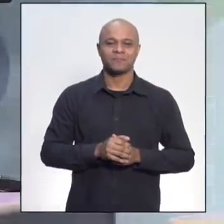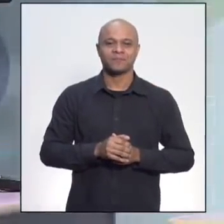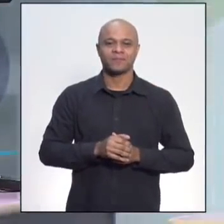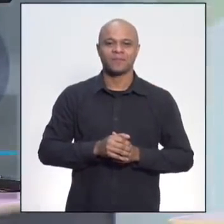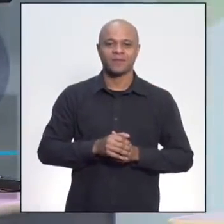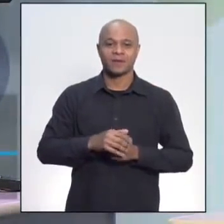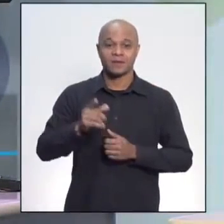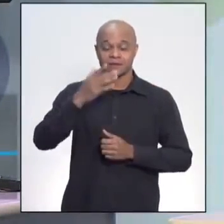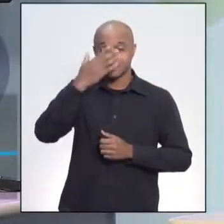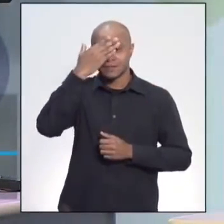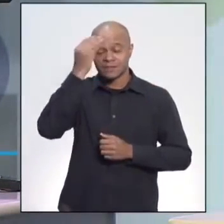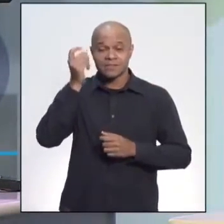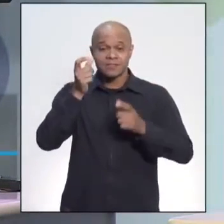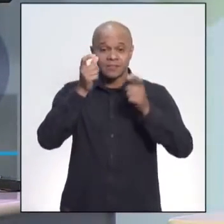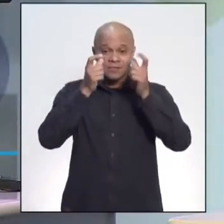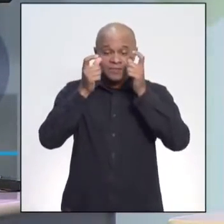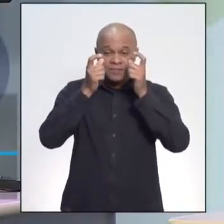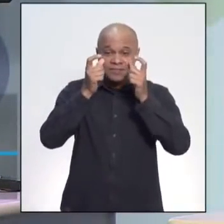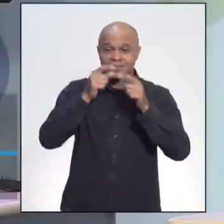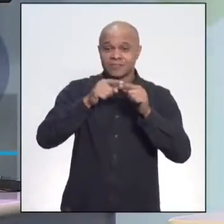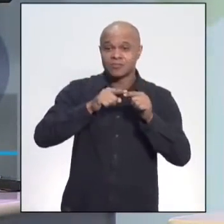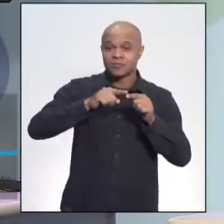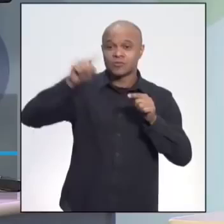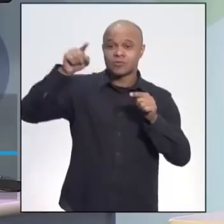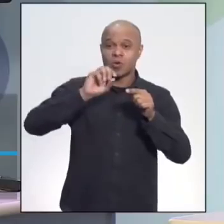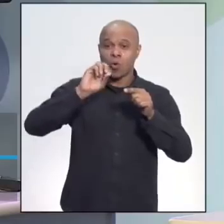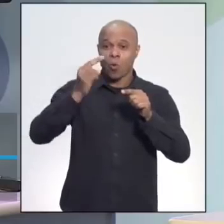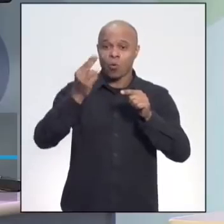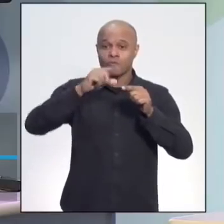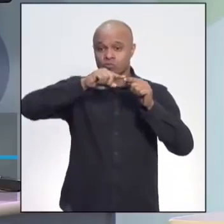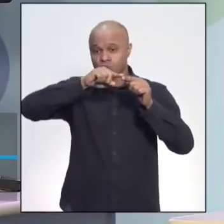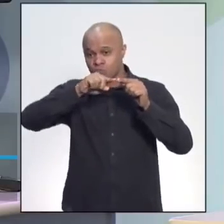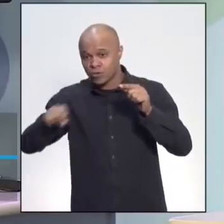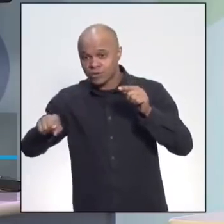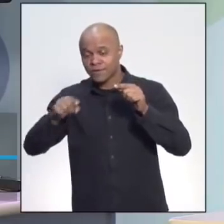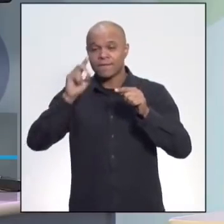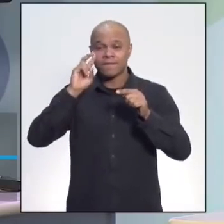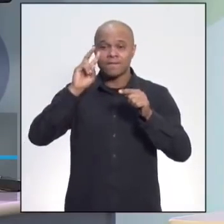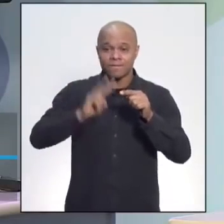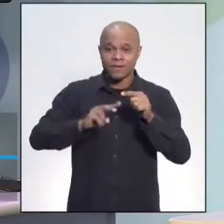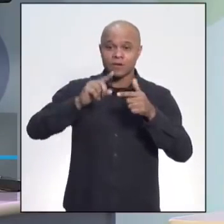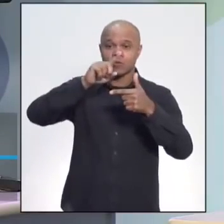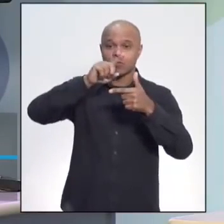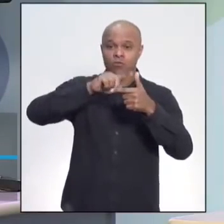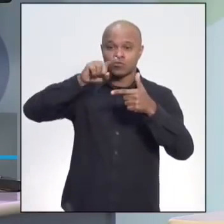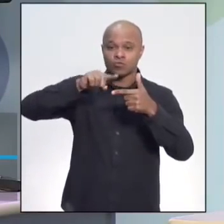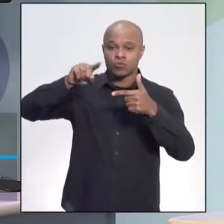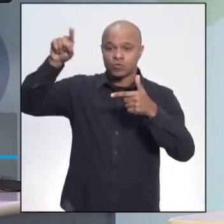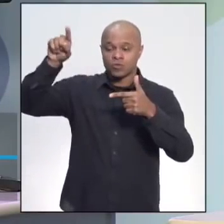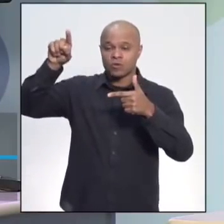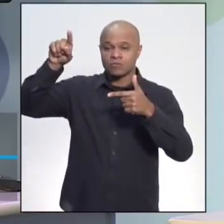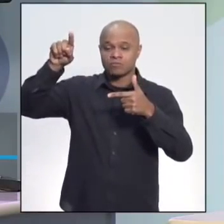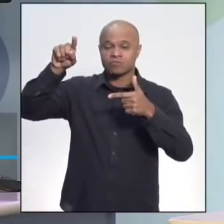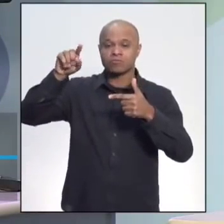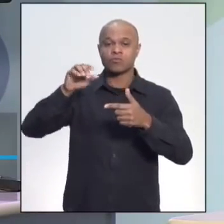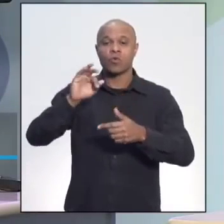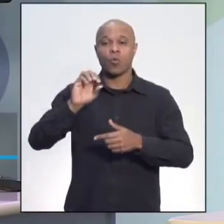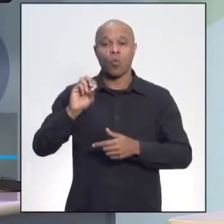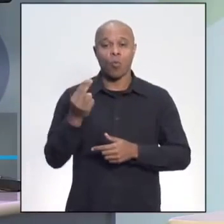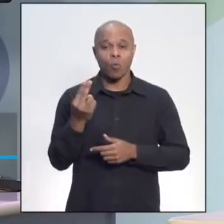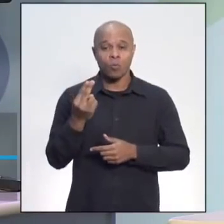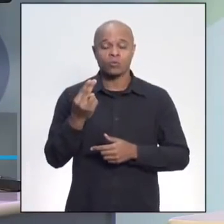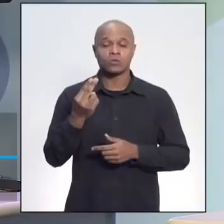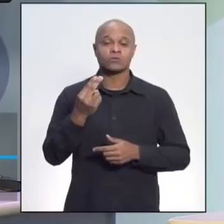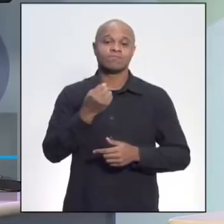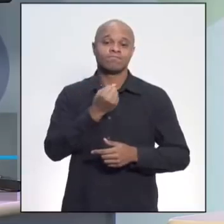esqueçam, a gente consegue observar o crescimento e o decrescimento ou olhando para o gráfico, para a função, subindo ou descendo, ou olhando